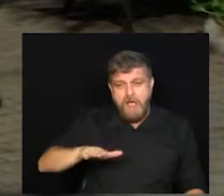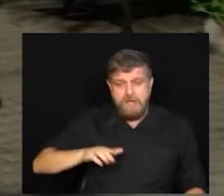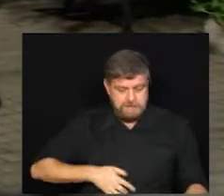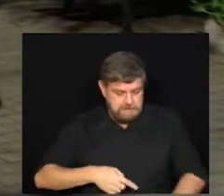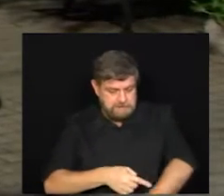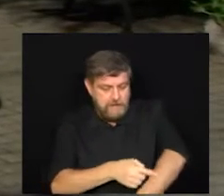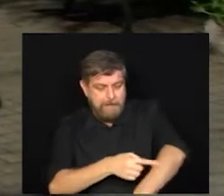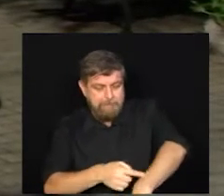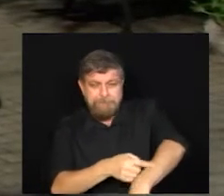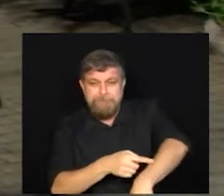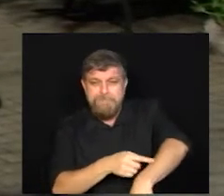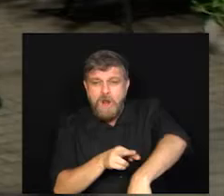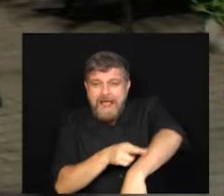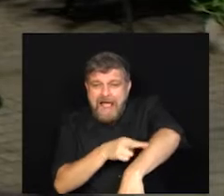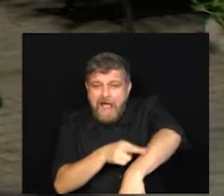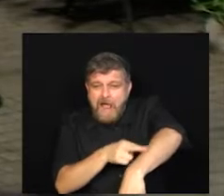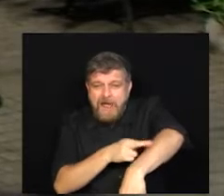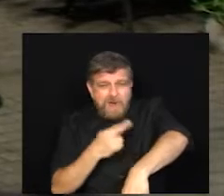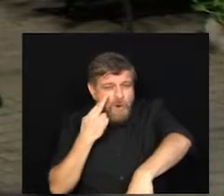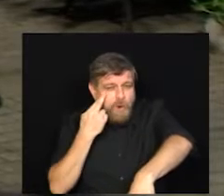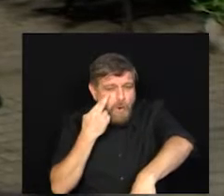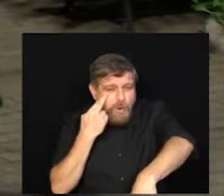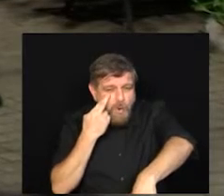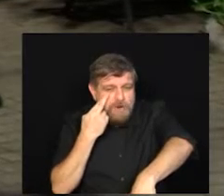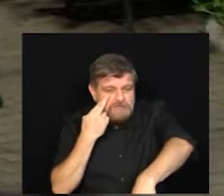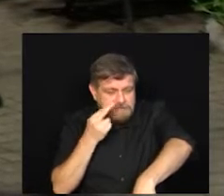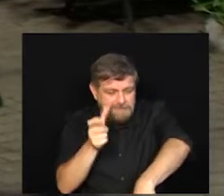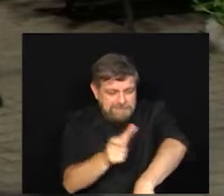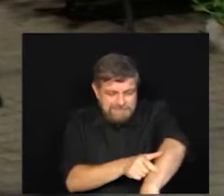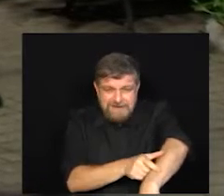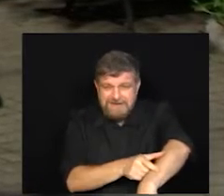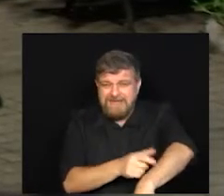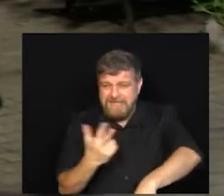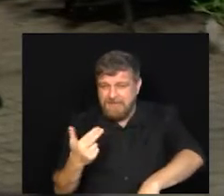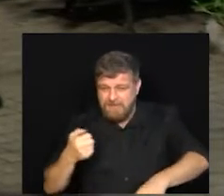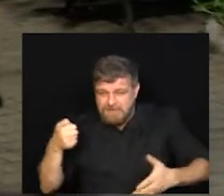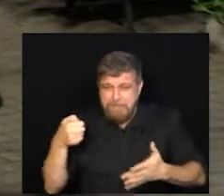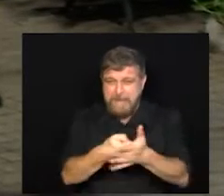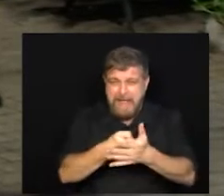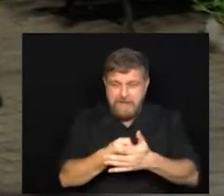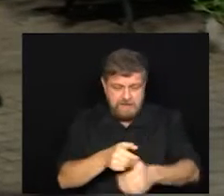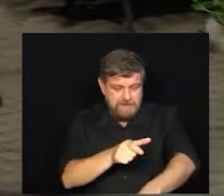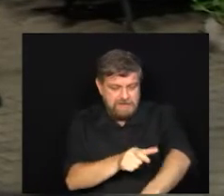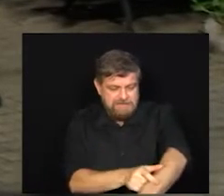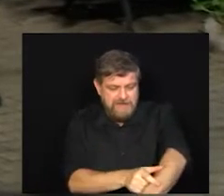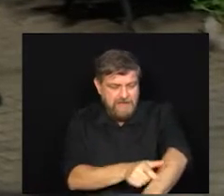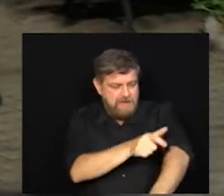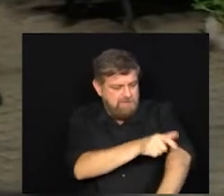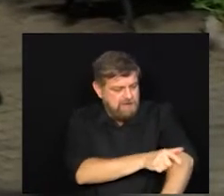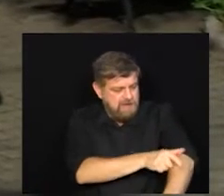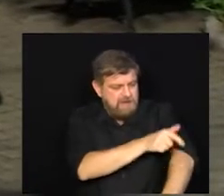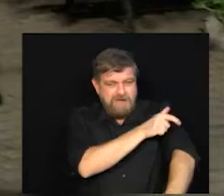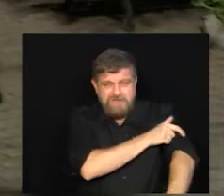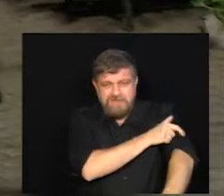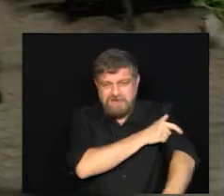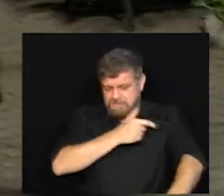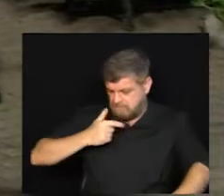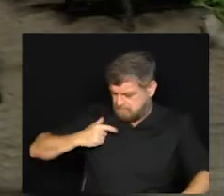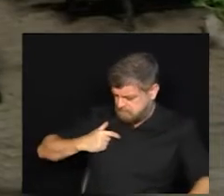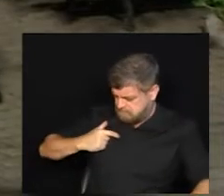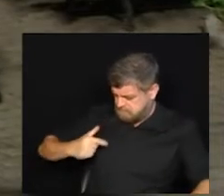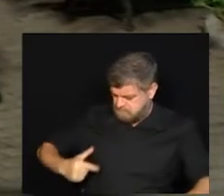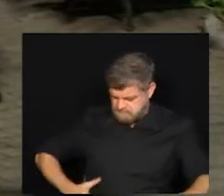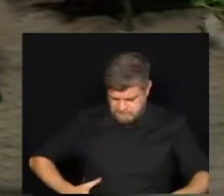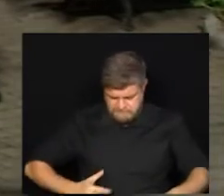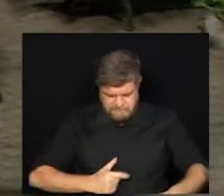hematomas. Então, aqueles hematomas que a gente geralmente adquire quando tem uma pancada, um trauma, se começa a acontecer de forma muito